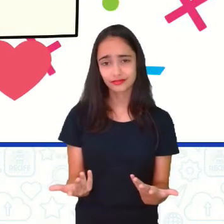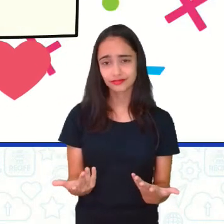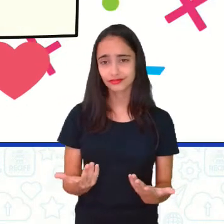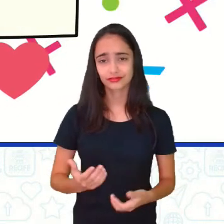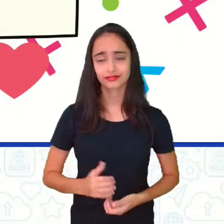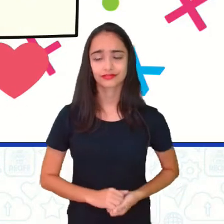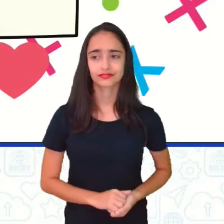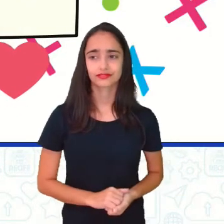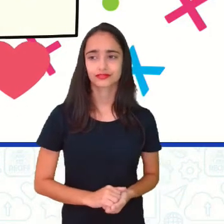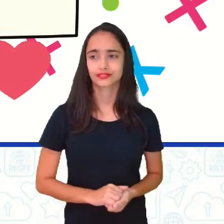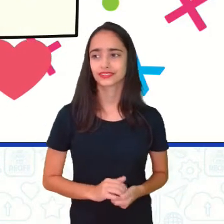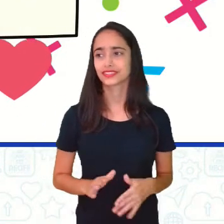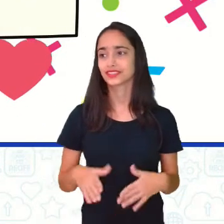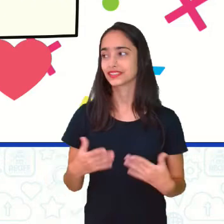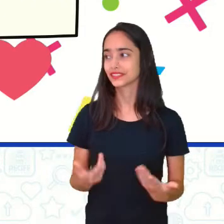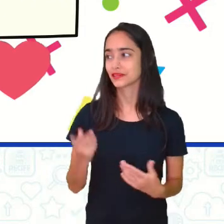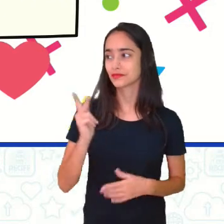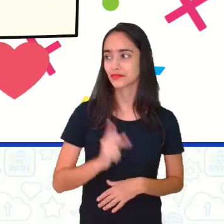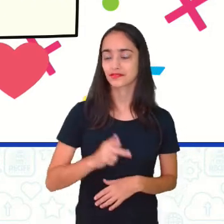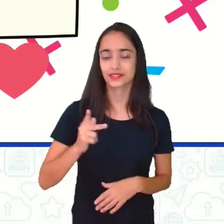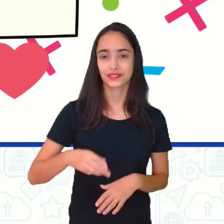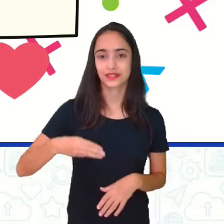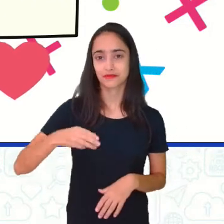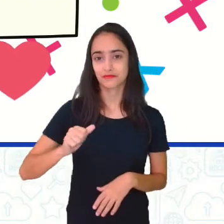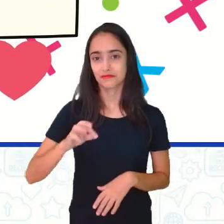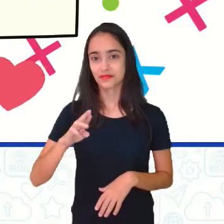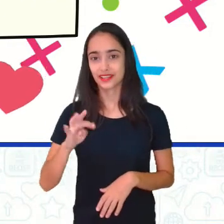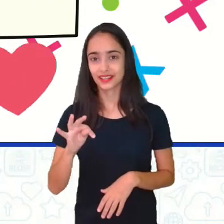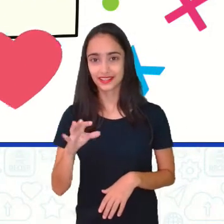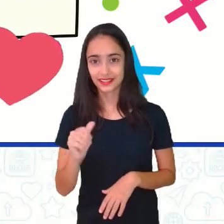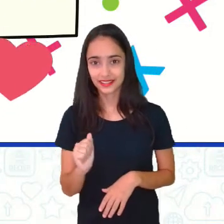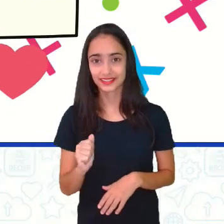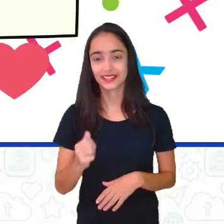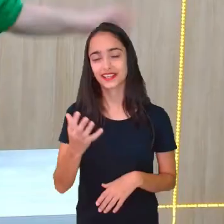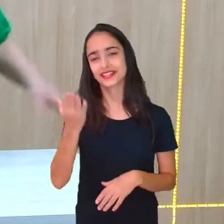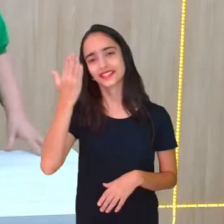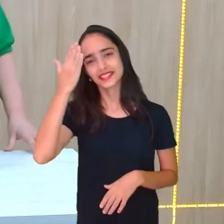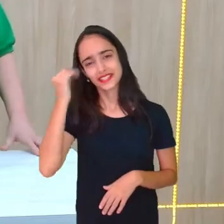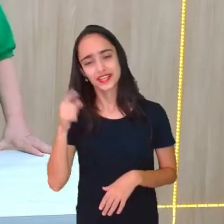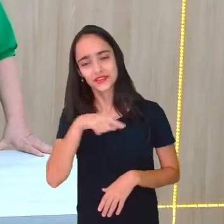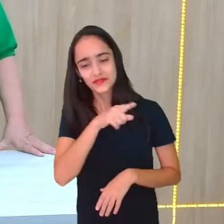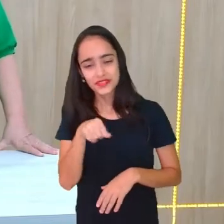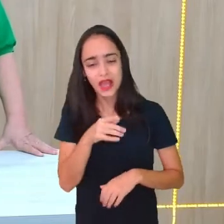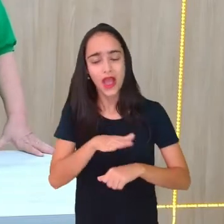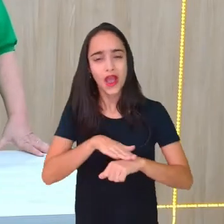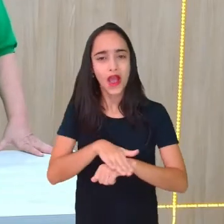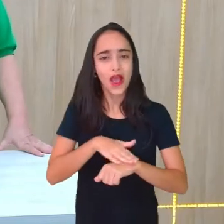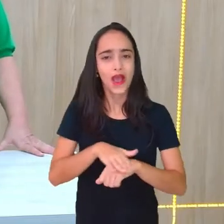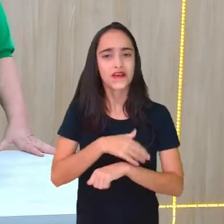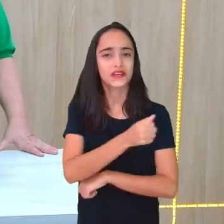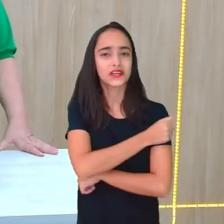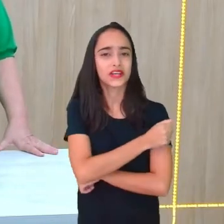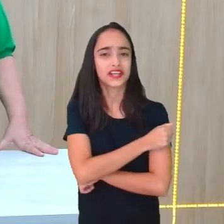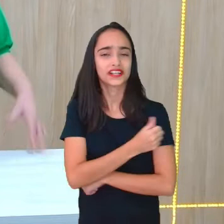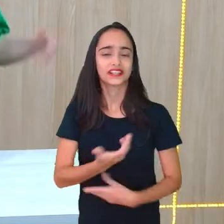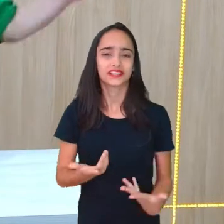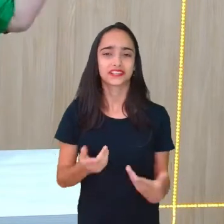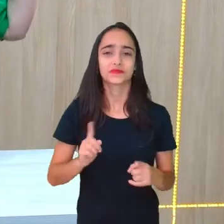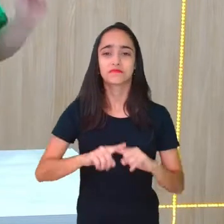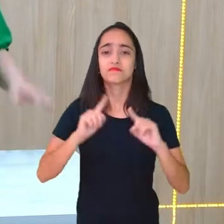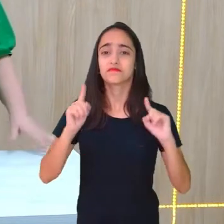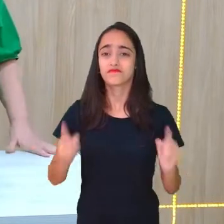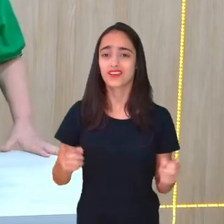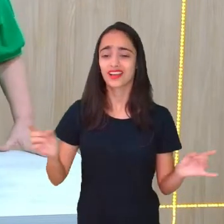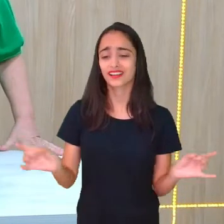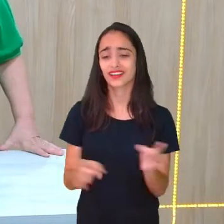Então, Marta, eu sei que você está aí conversando com Sabino, vamos... a gente está encerrando a aula,